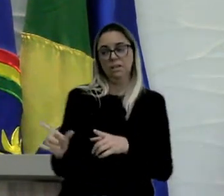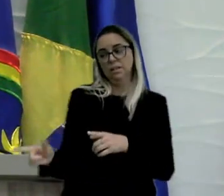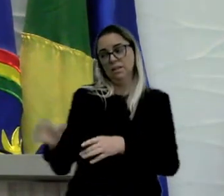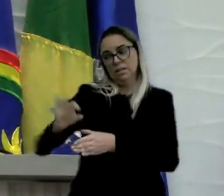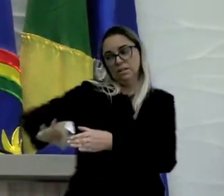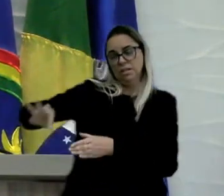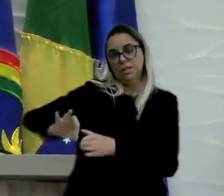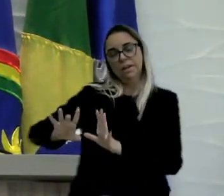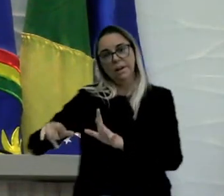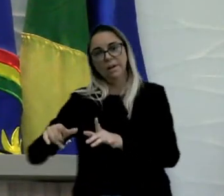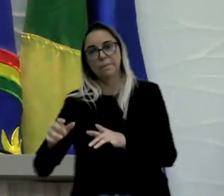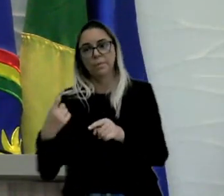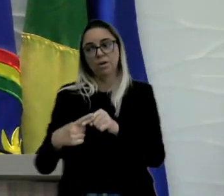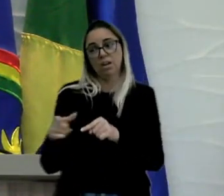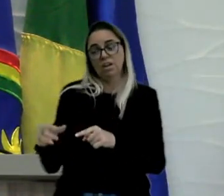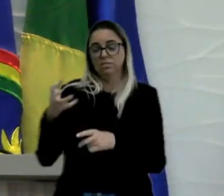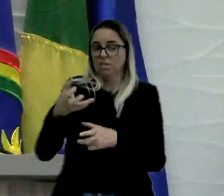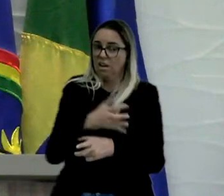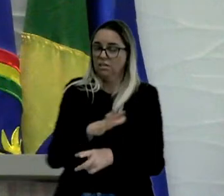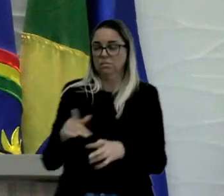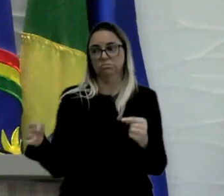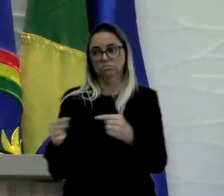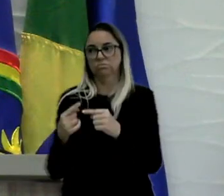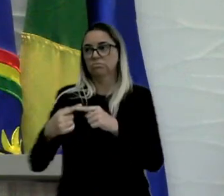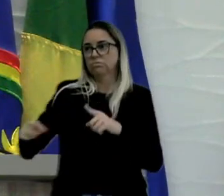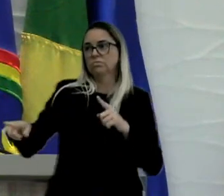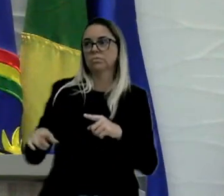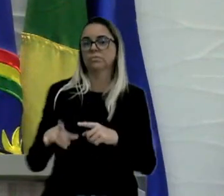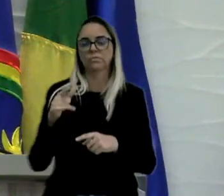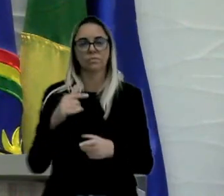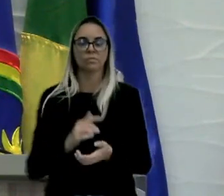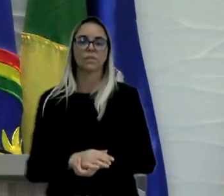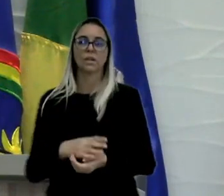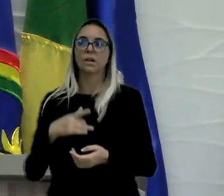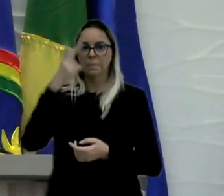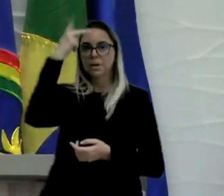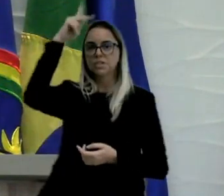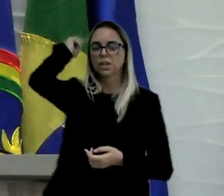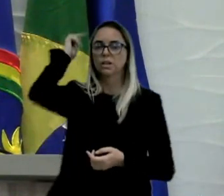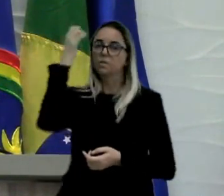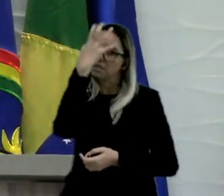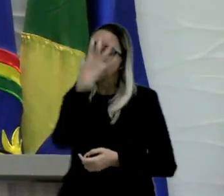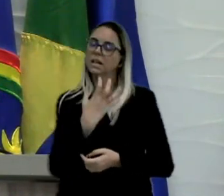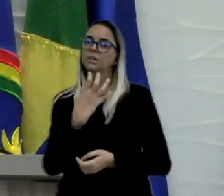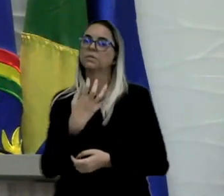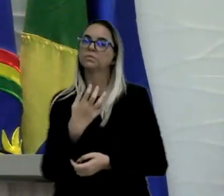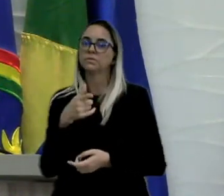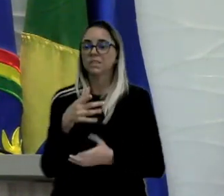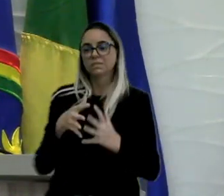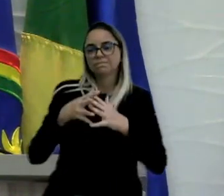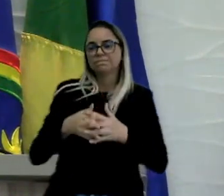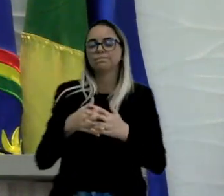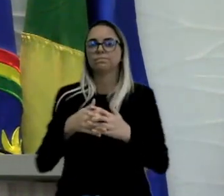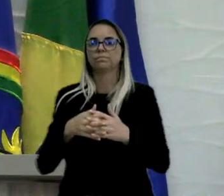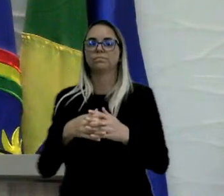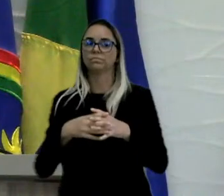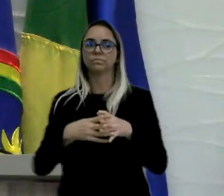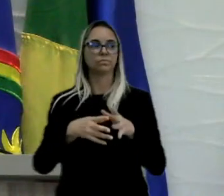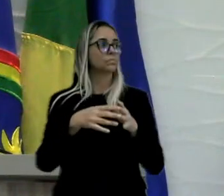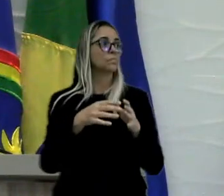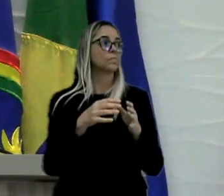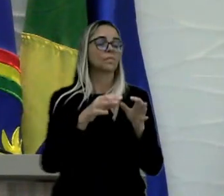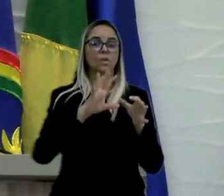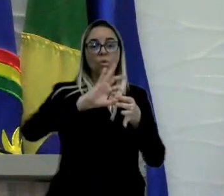coisa exra é essa a gente tá falando um negócio sério aqui Vereador Pachequinho e tu vem aqui destorcer todo um um contexto